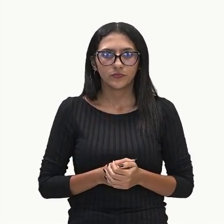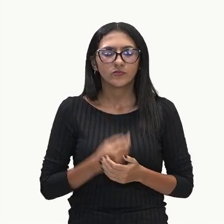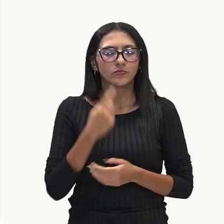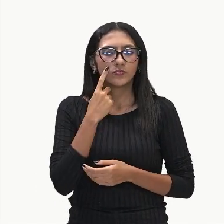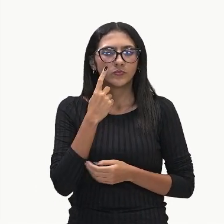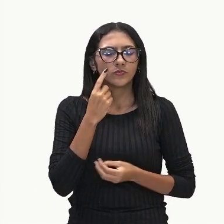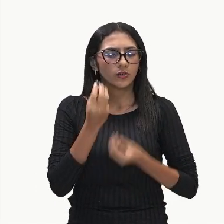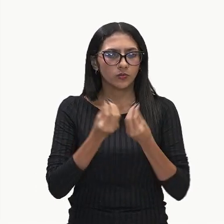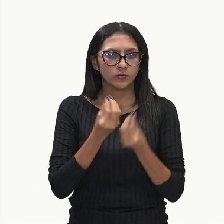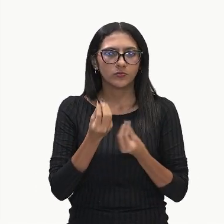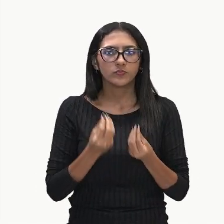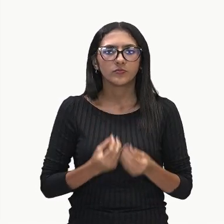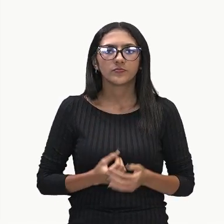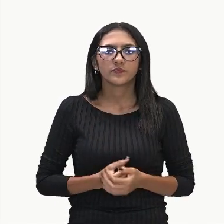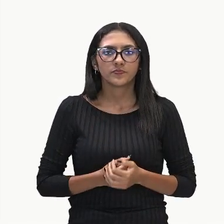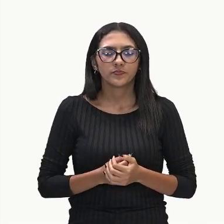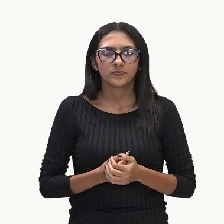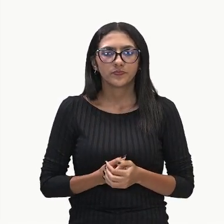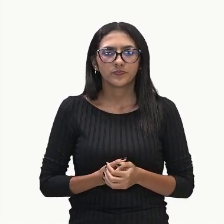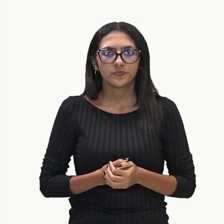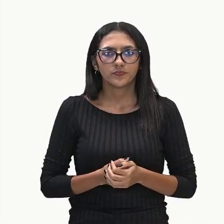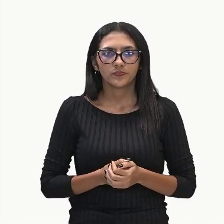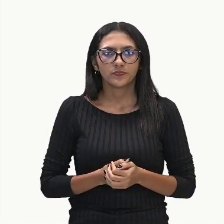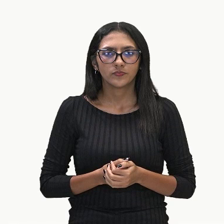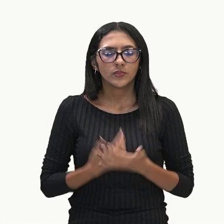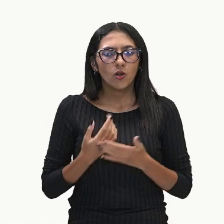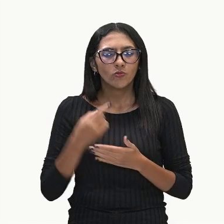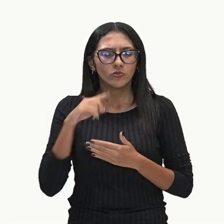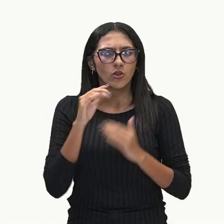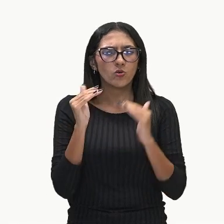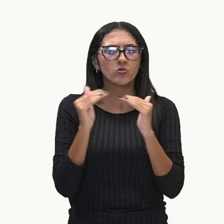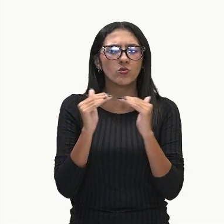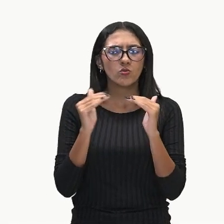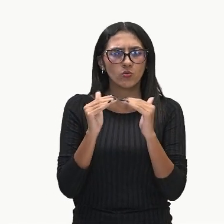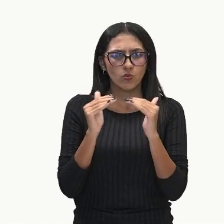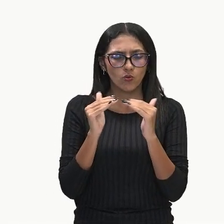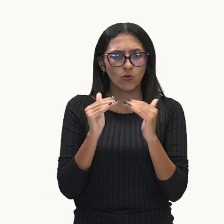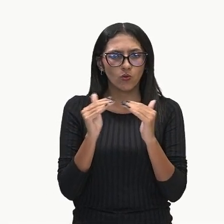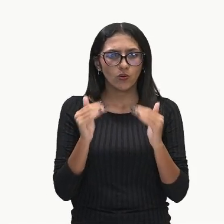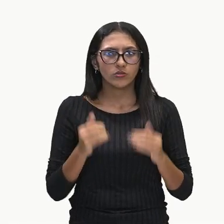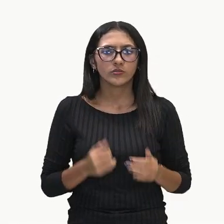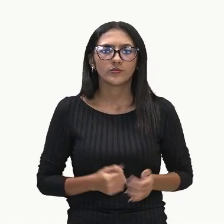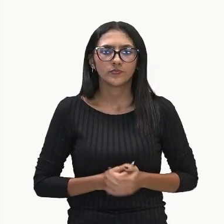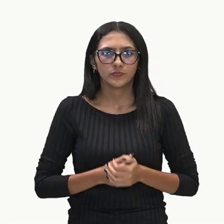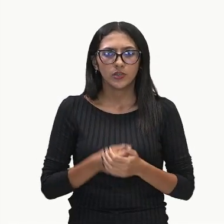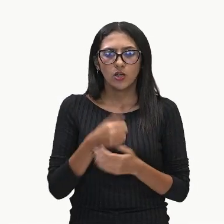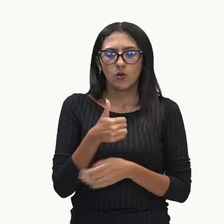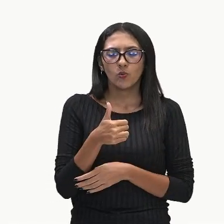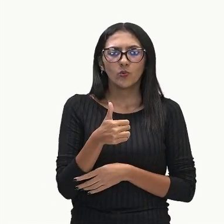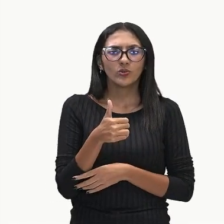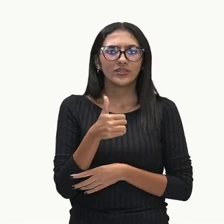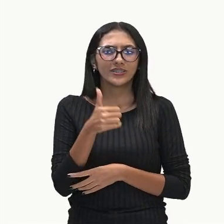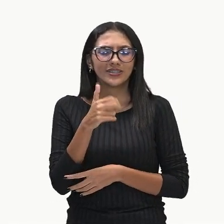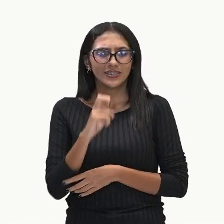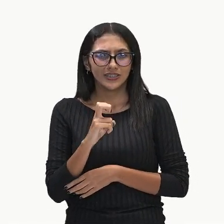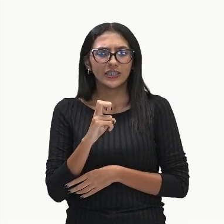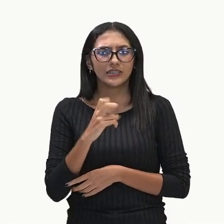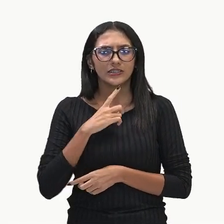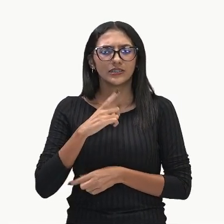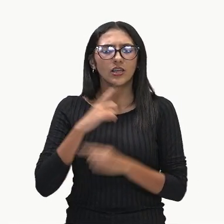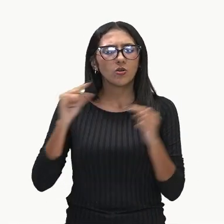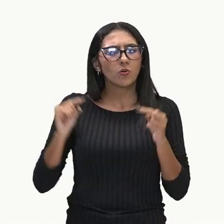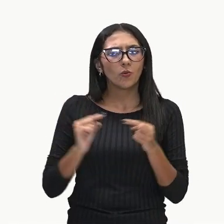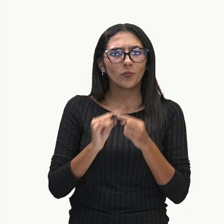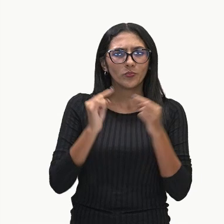aparece. Você concorda comigo que dentro do 15 o 3 mora? Concorda comigo?